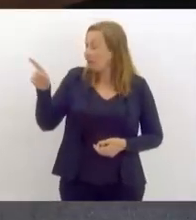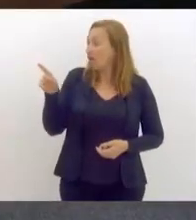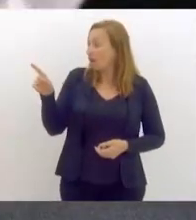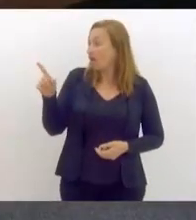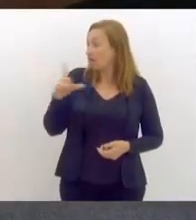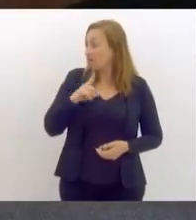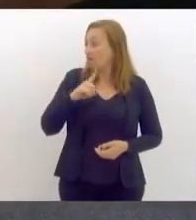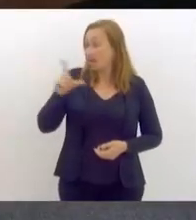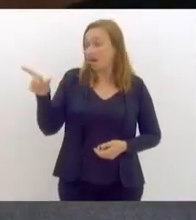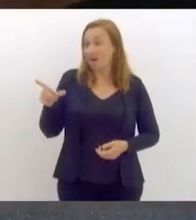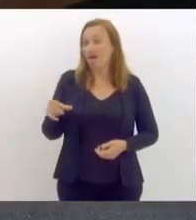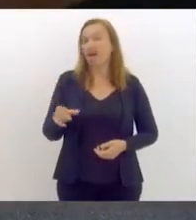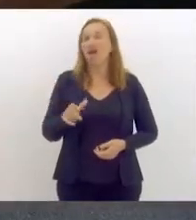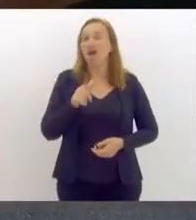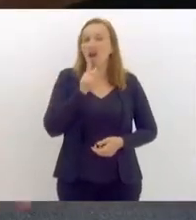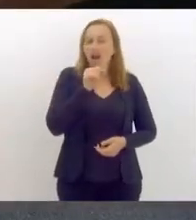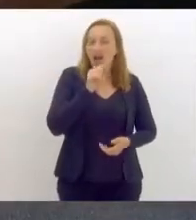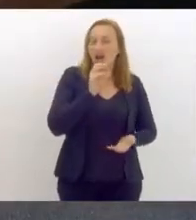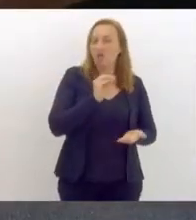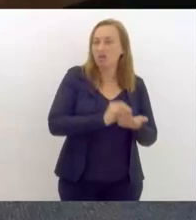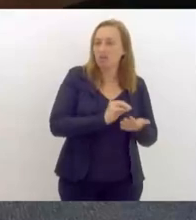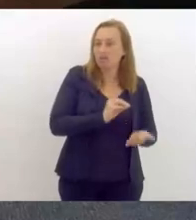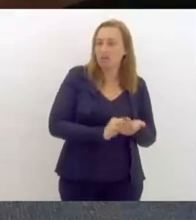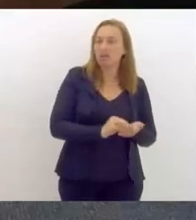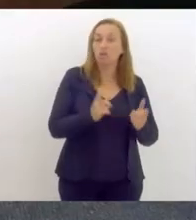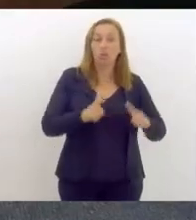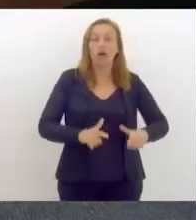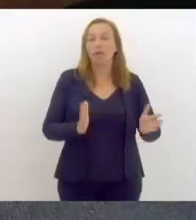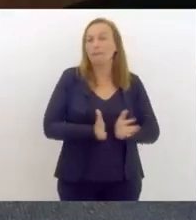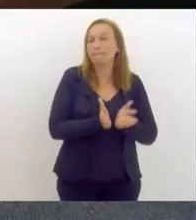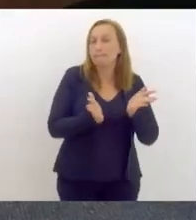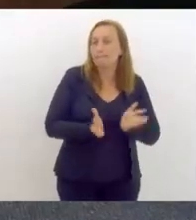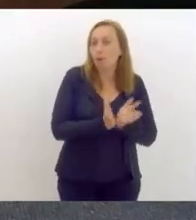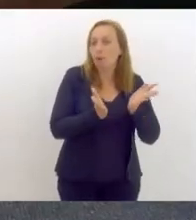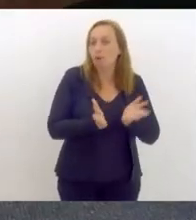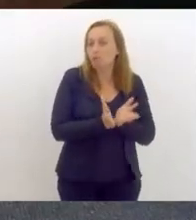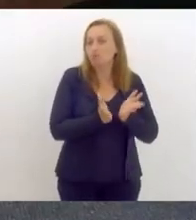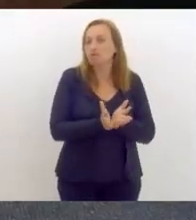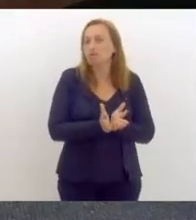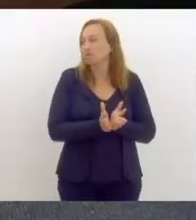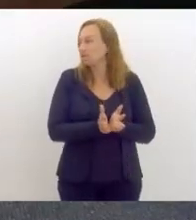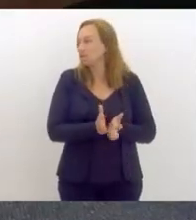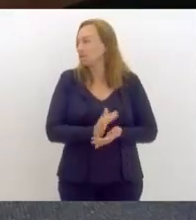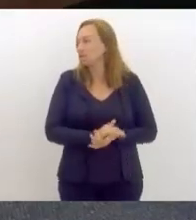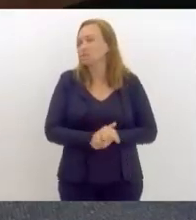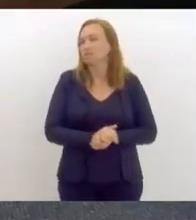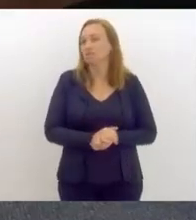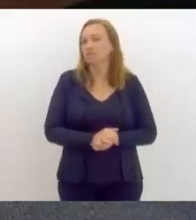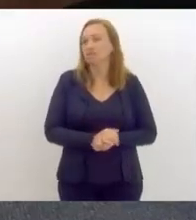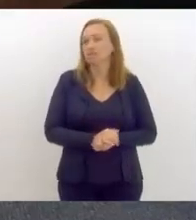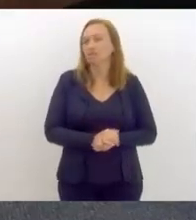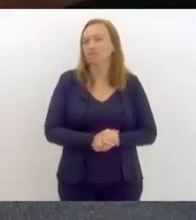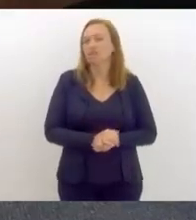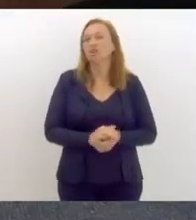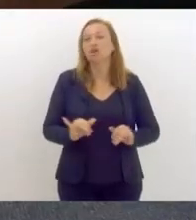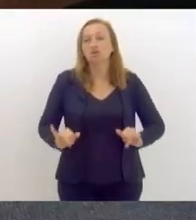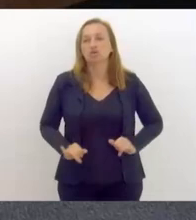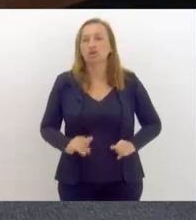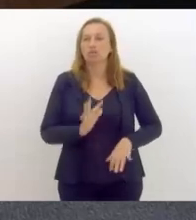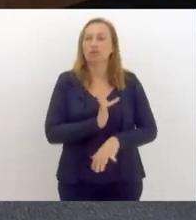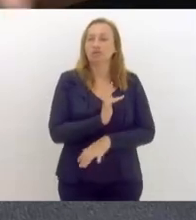onde falta água é nos lugares mais pobres da população mais humilde daqueles que mais sofrem na Baixada